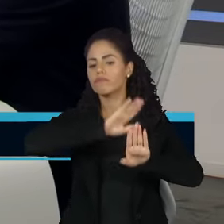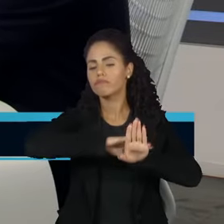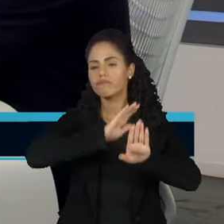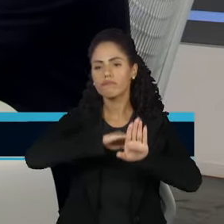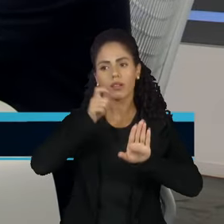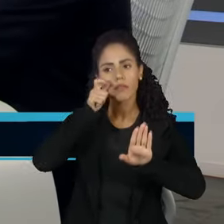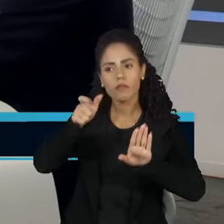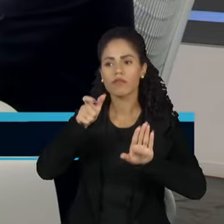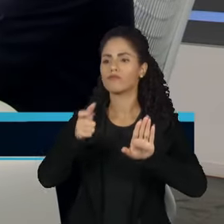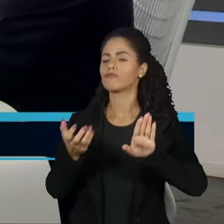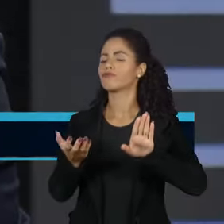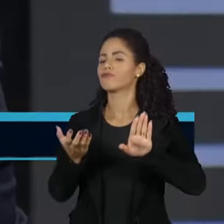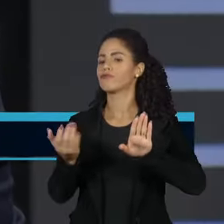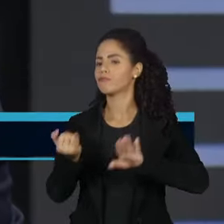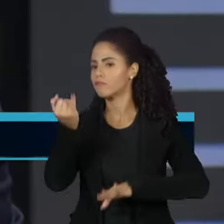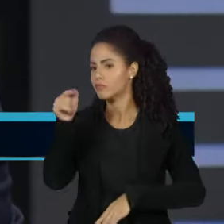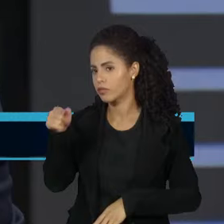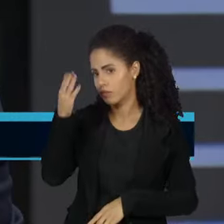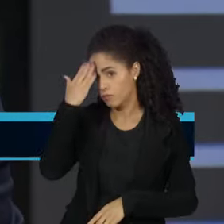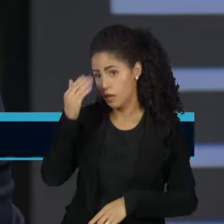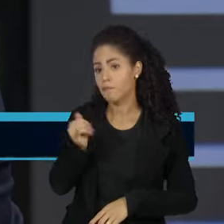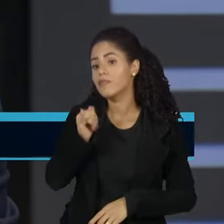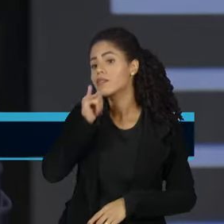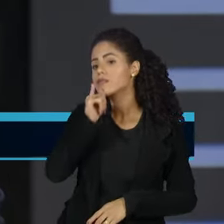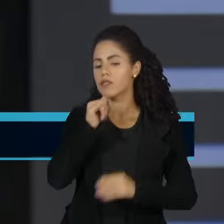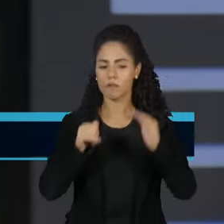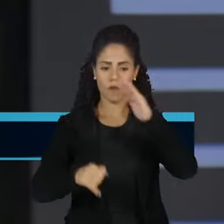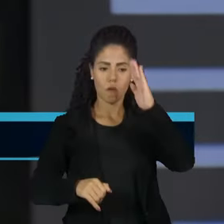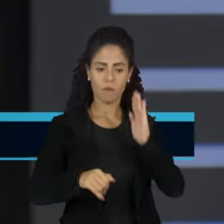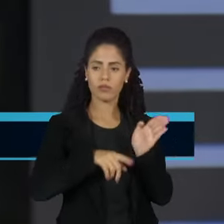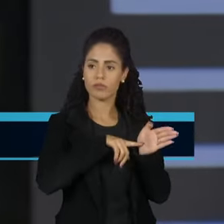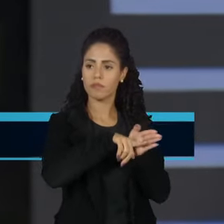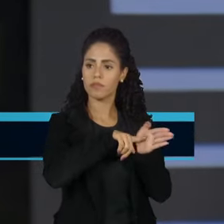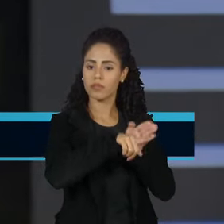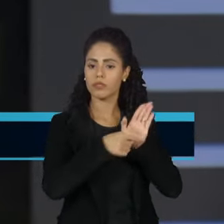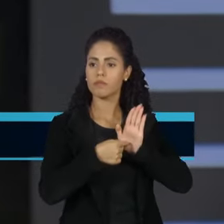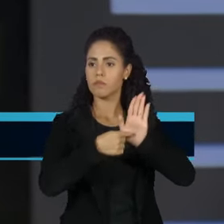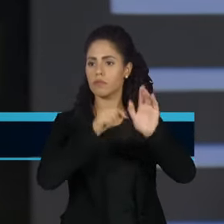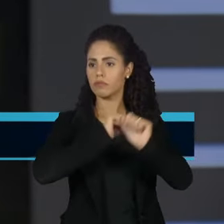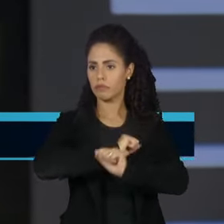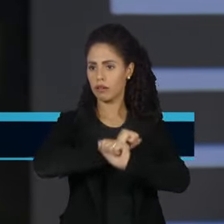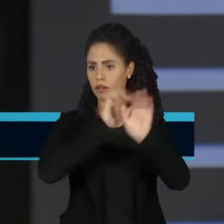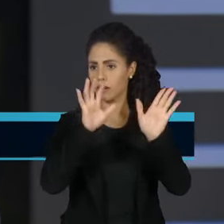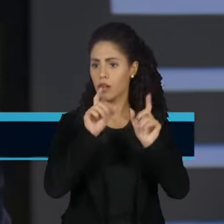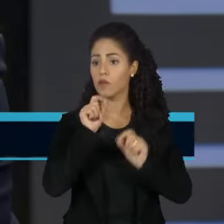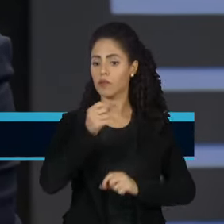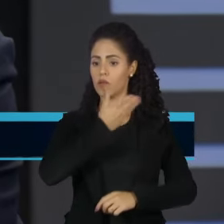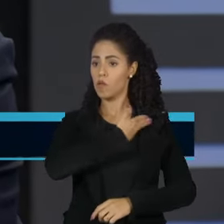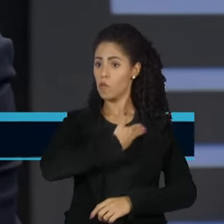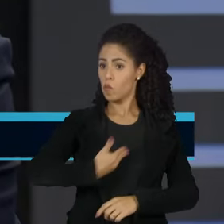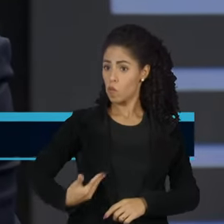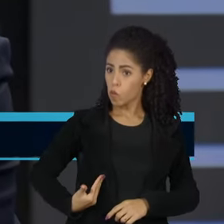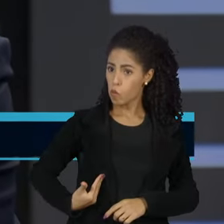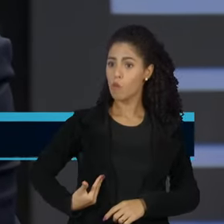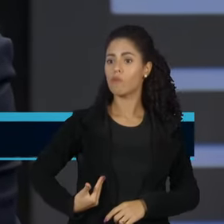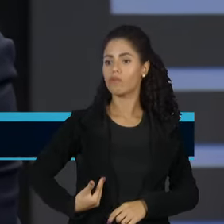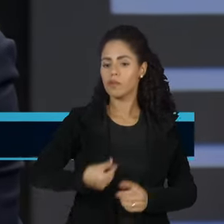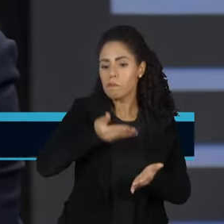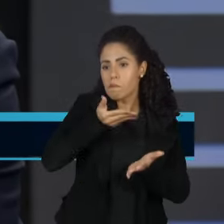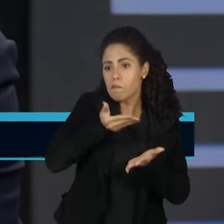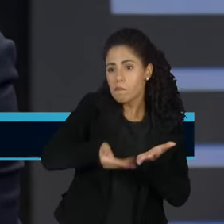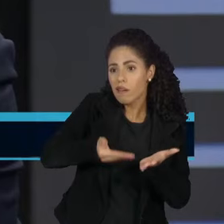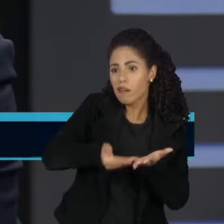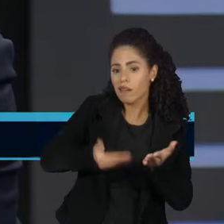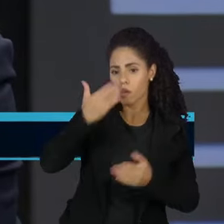tanta importância. Então, no caso do Brasil, por exemplo, as pesquisas mostram isso claramente, que o governo perdeu popularidade e